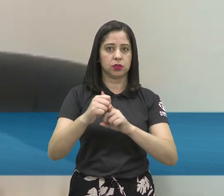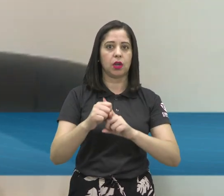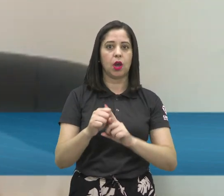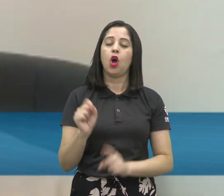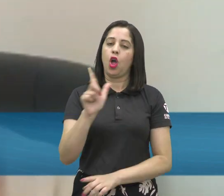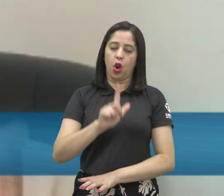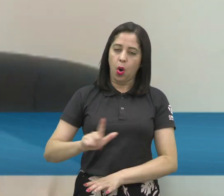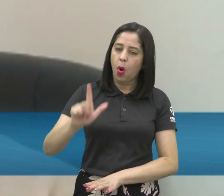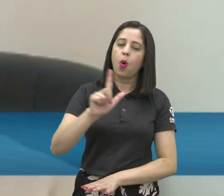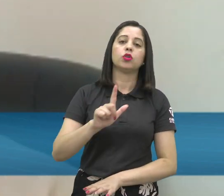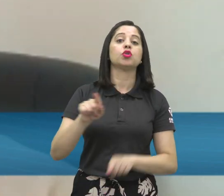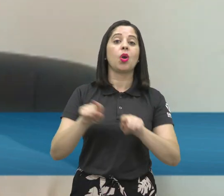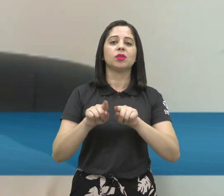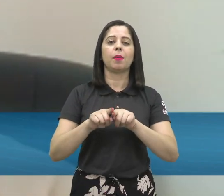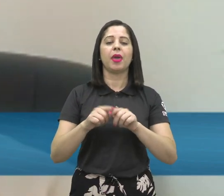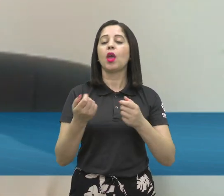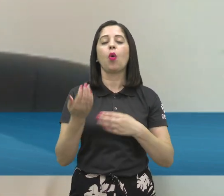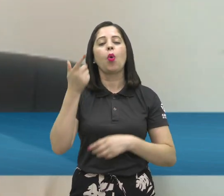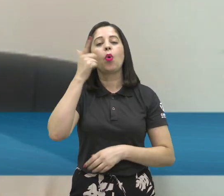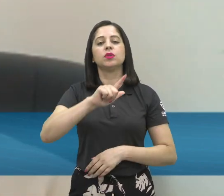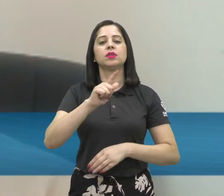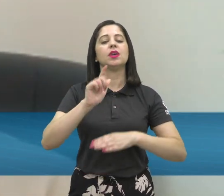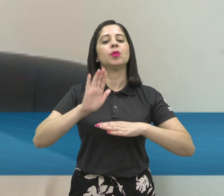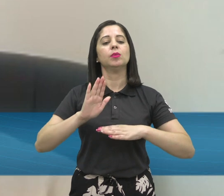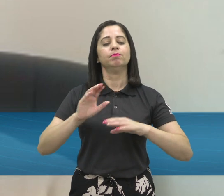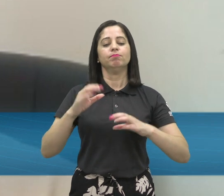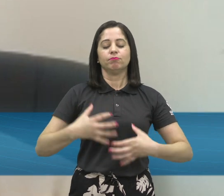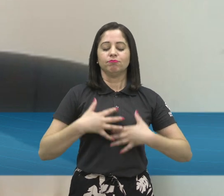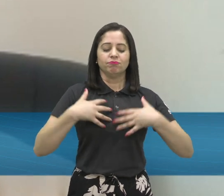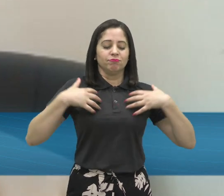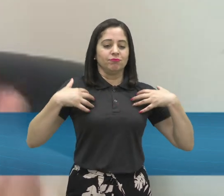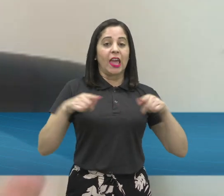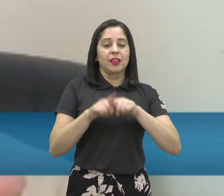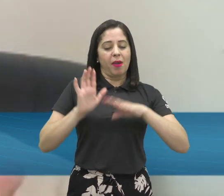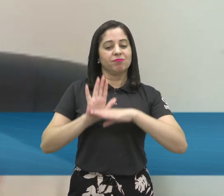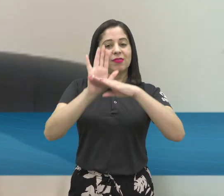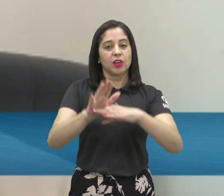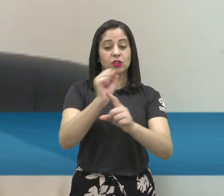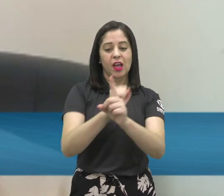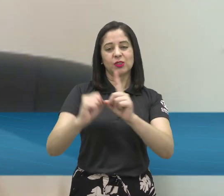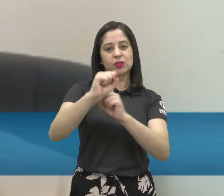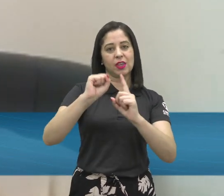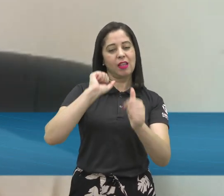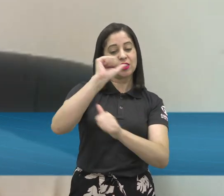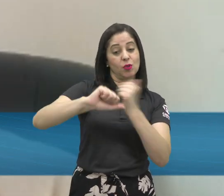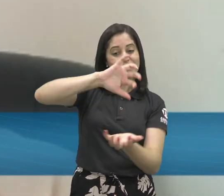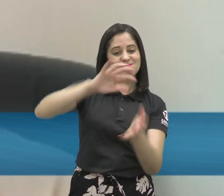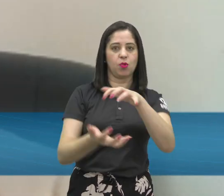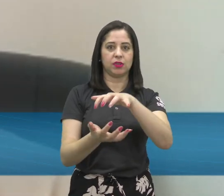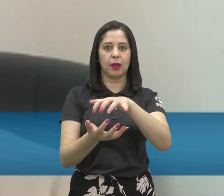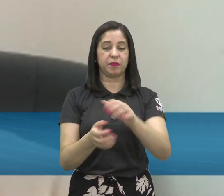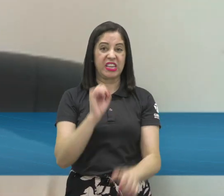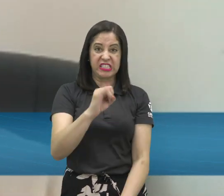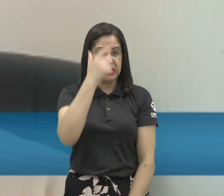preenchendo, porém eu também consigo devolver para a comunidade, consigo devolver para o social uma transformação. Então, tentando responder um pouco da sua pergunta, se eu ajo puramente